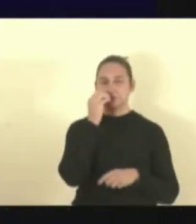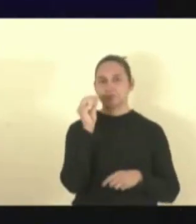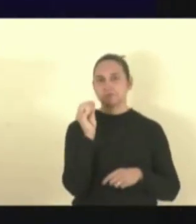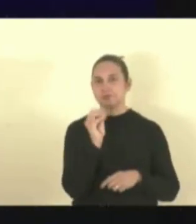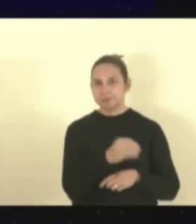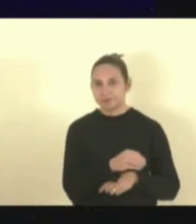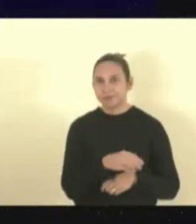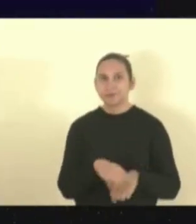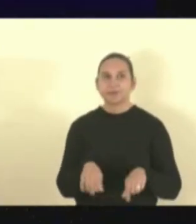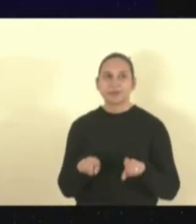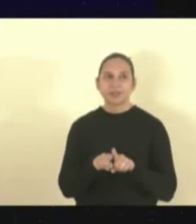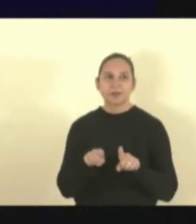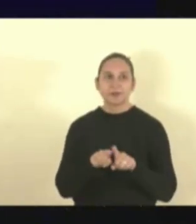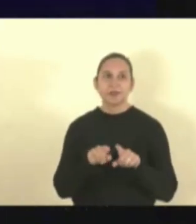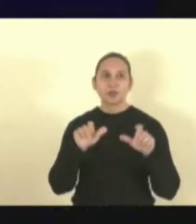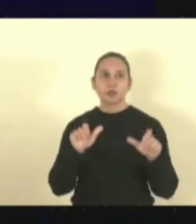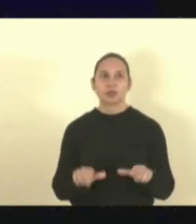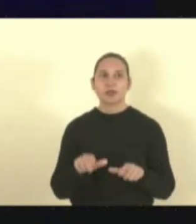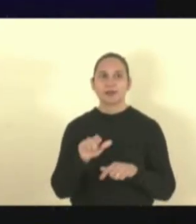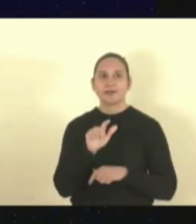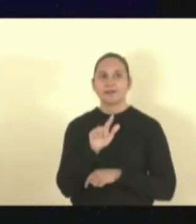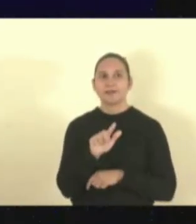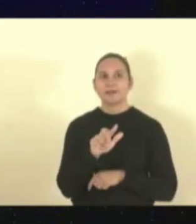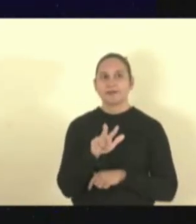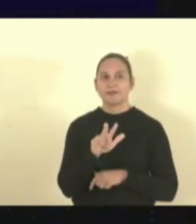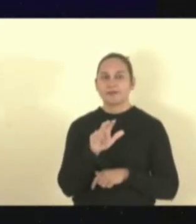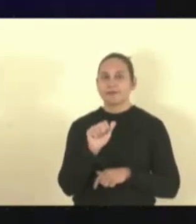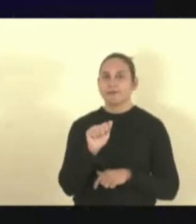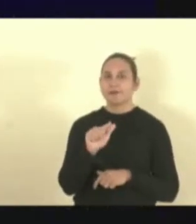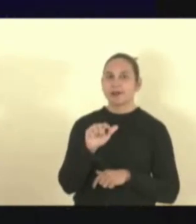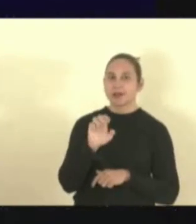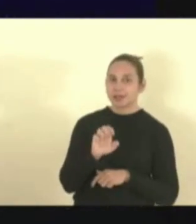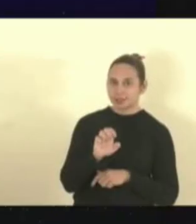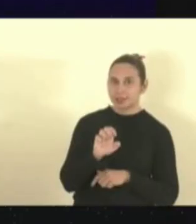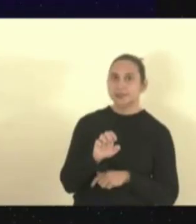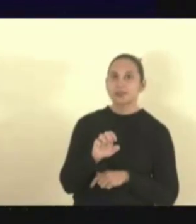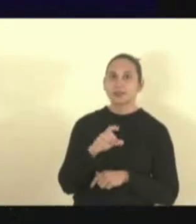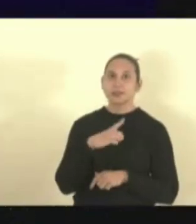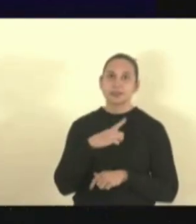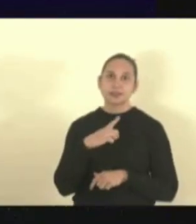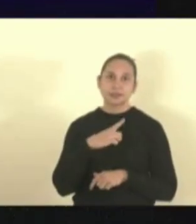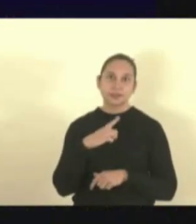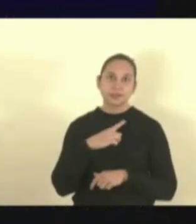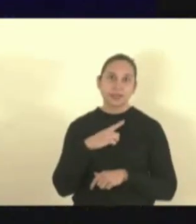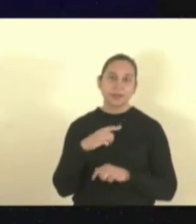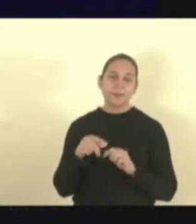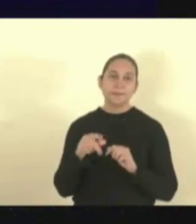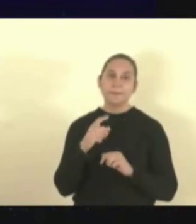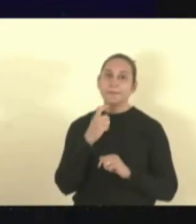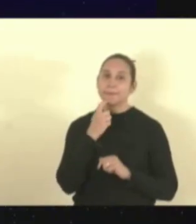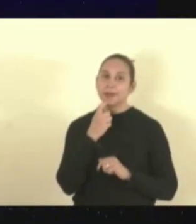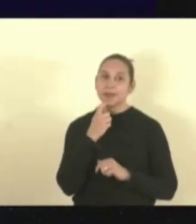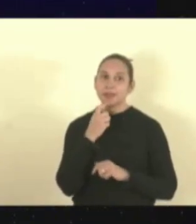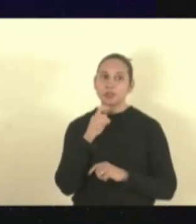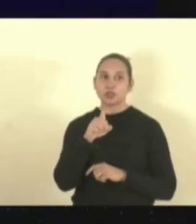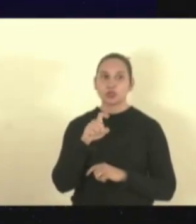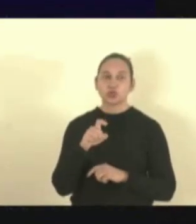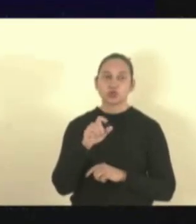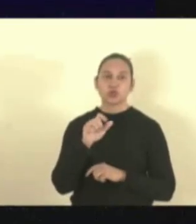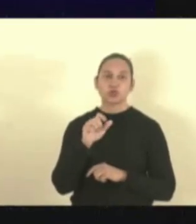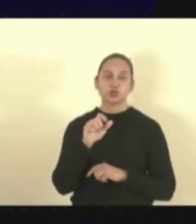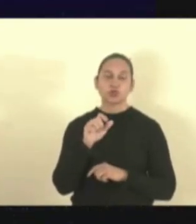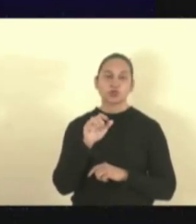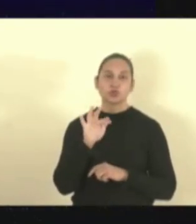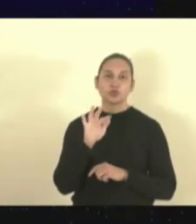por exemplo, no Vale do Suruaca, na planície costeira norte e sul da foz do Rio Doce, onde no final dos anos 60, início